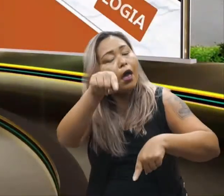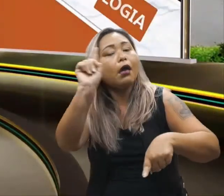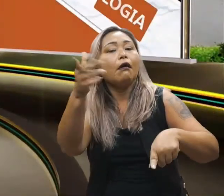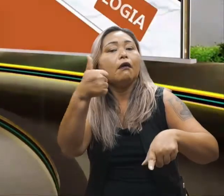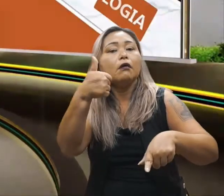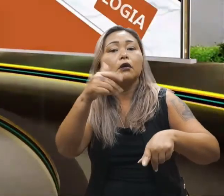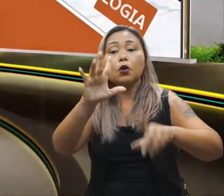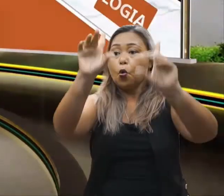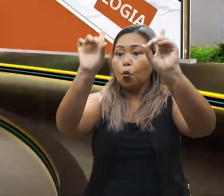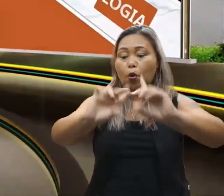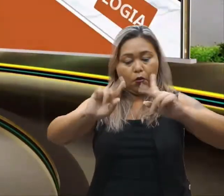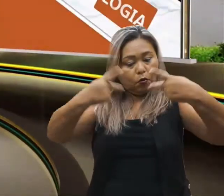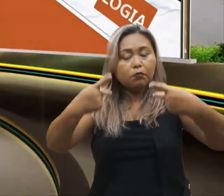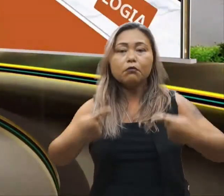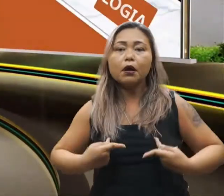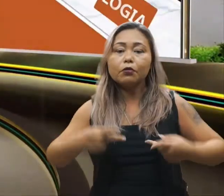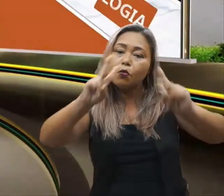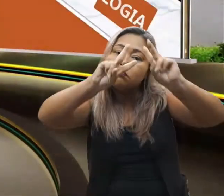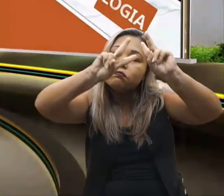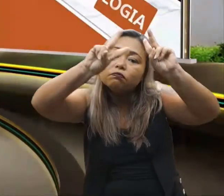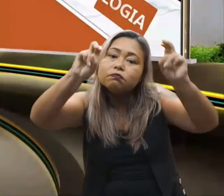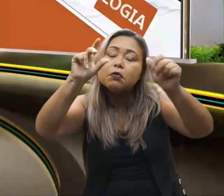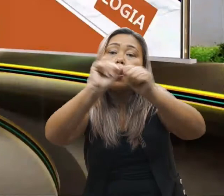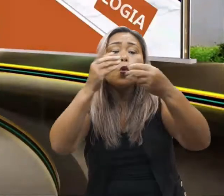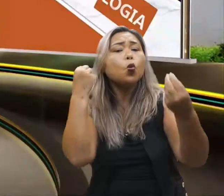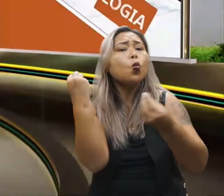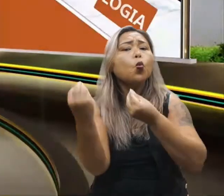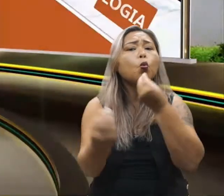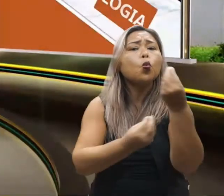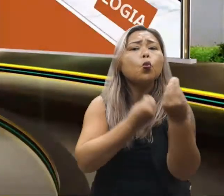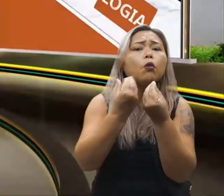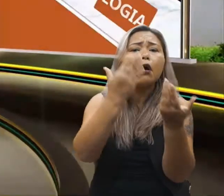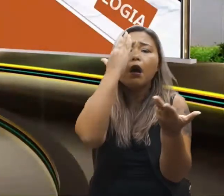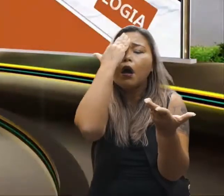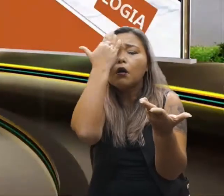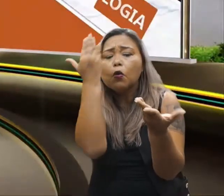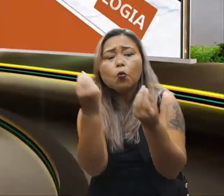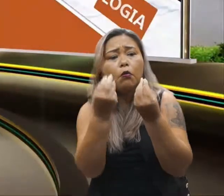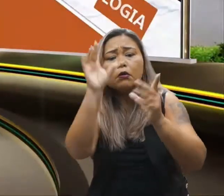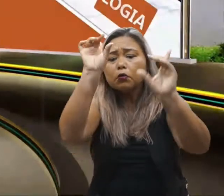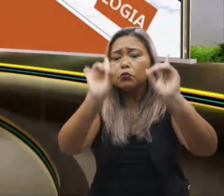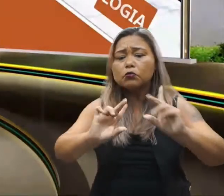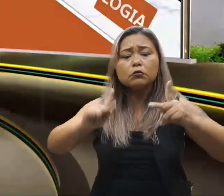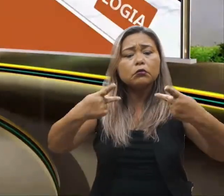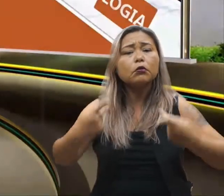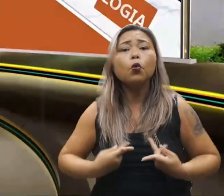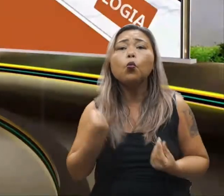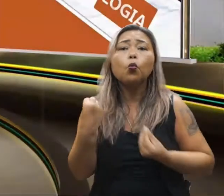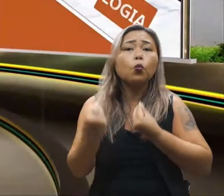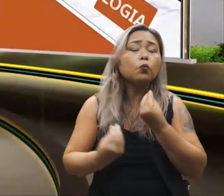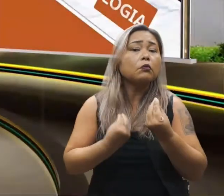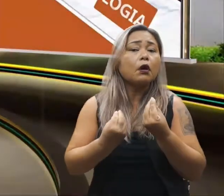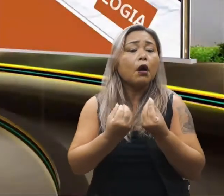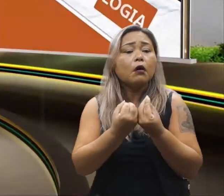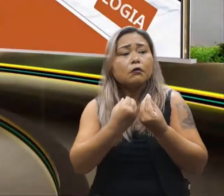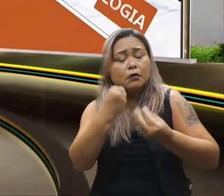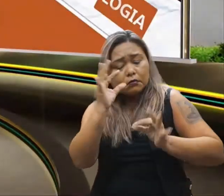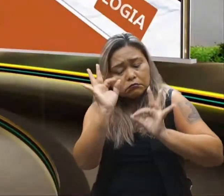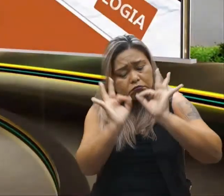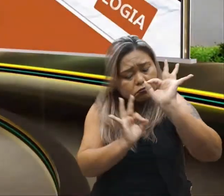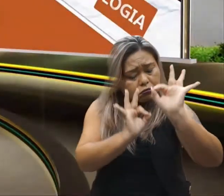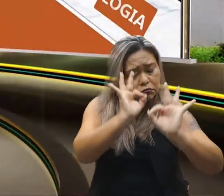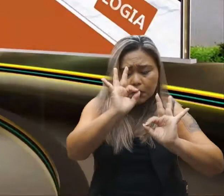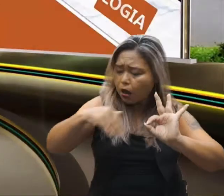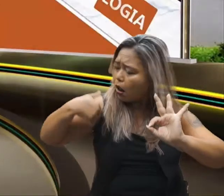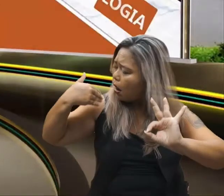os direitos humanos e como a gente compreende esses direitos humanos. Como que a gente construiu ao